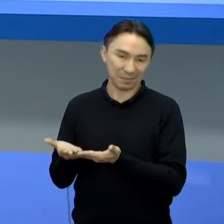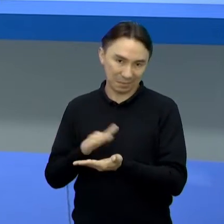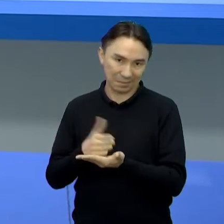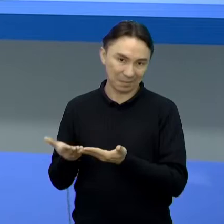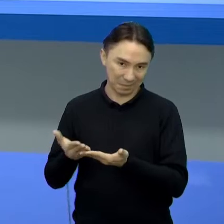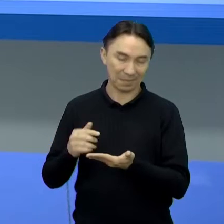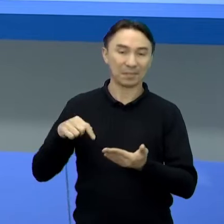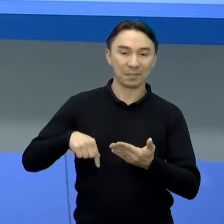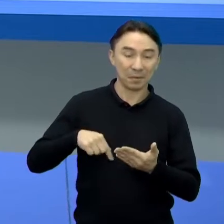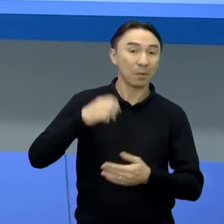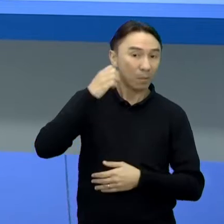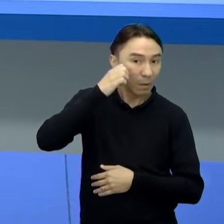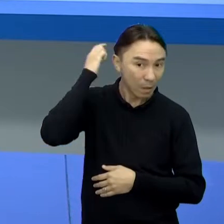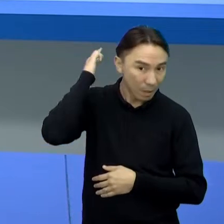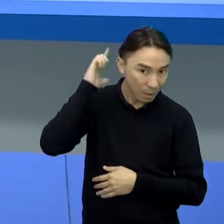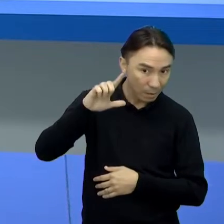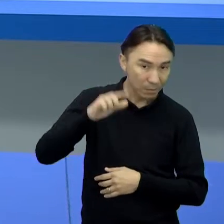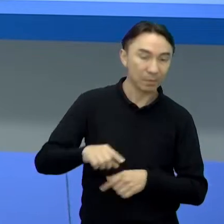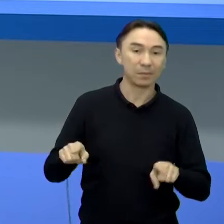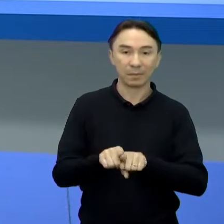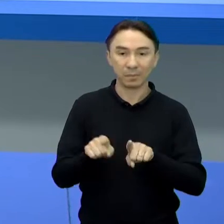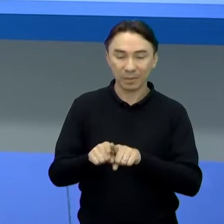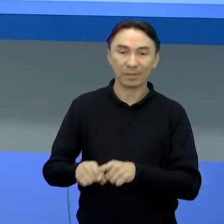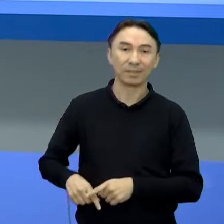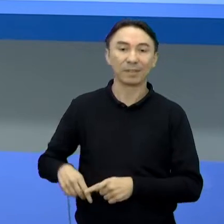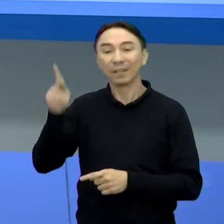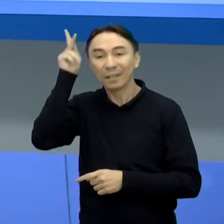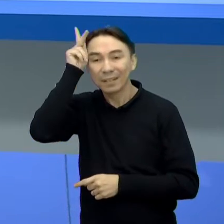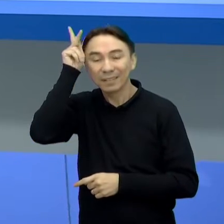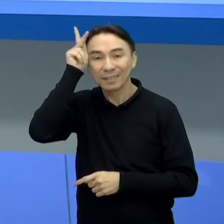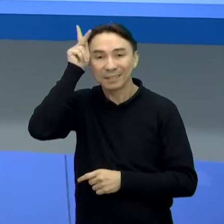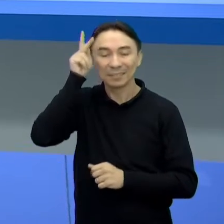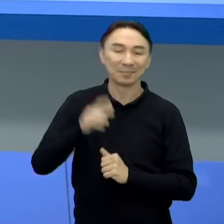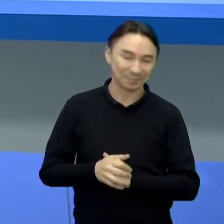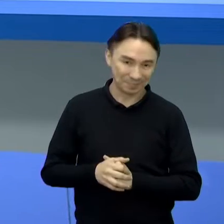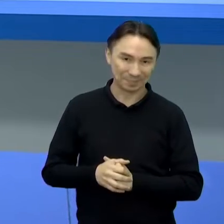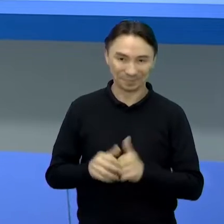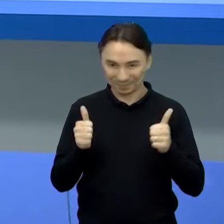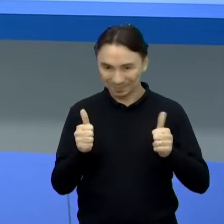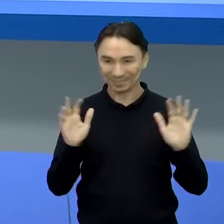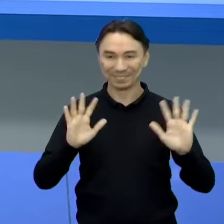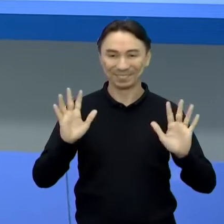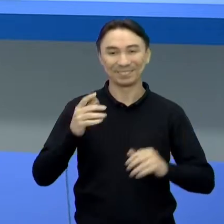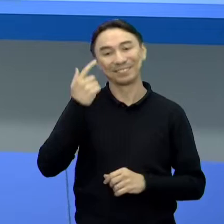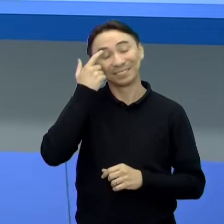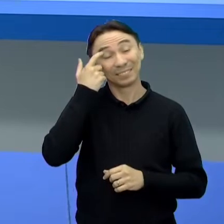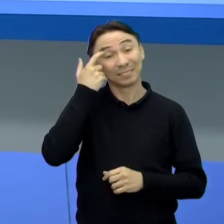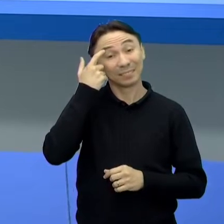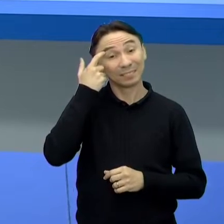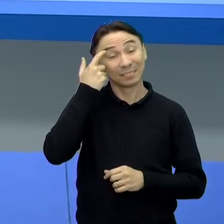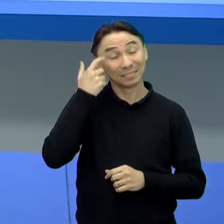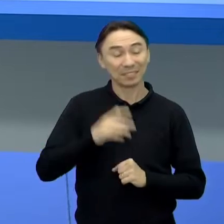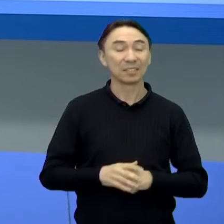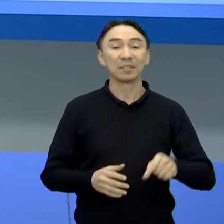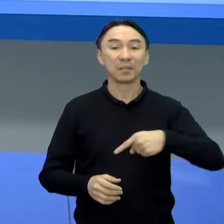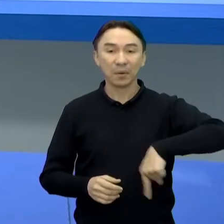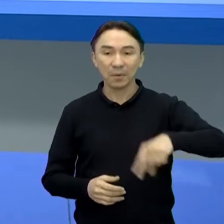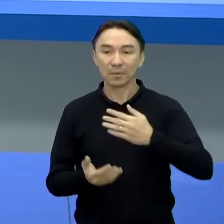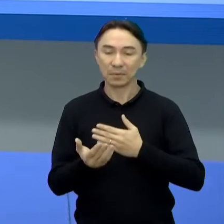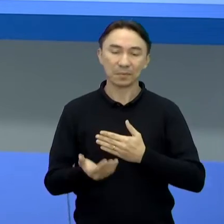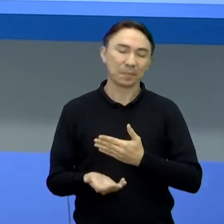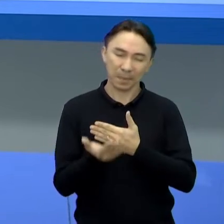o Helder e a Kátia. Bem-vindos! Bom, pessoal, antes de começar também a nossa conversinha,